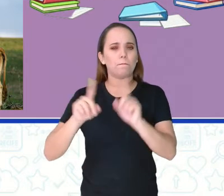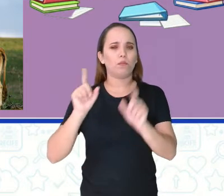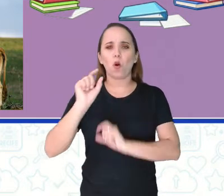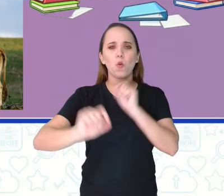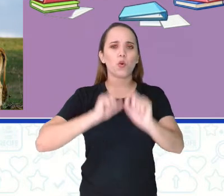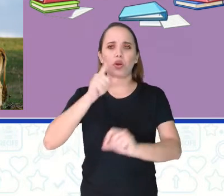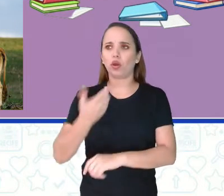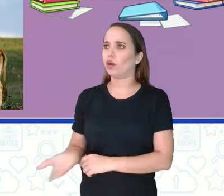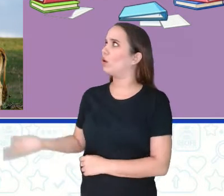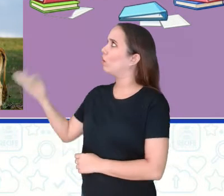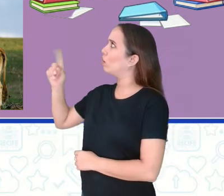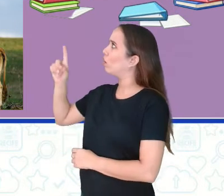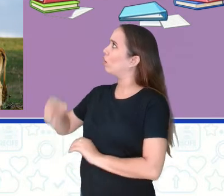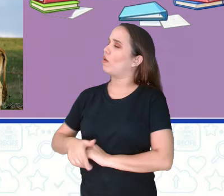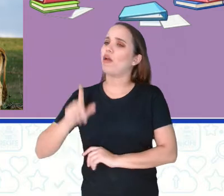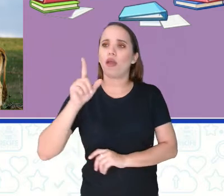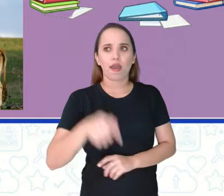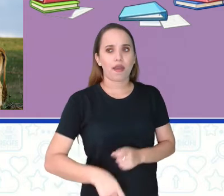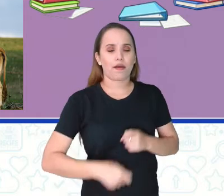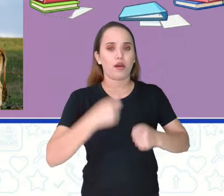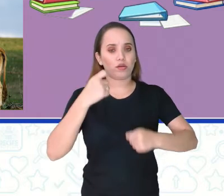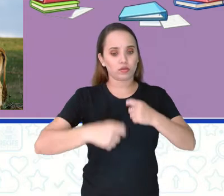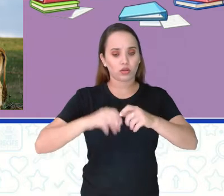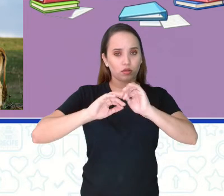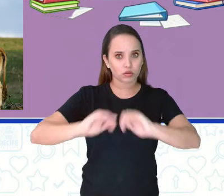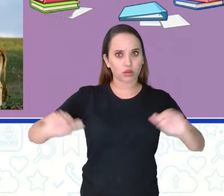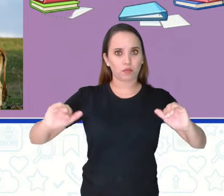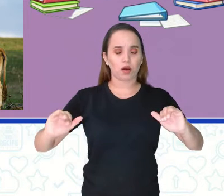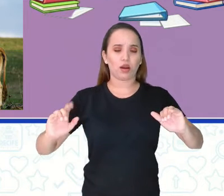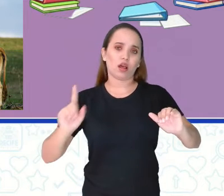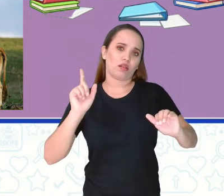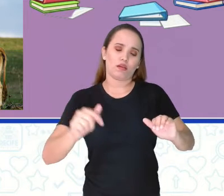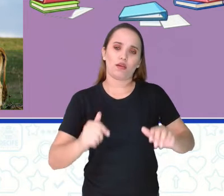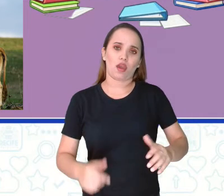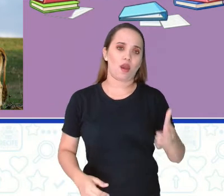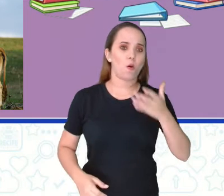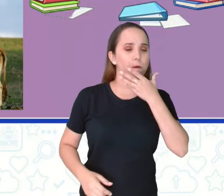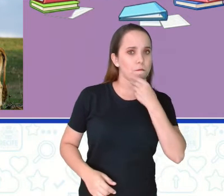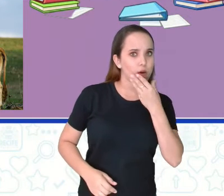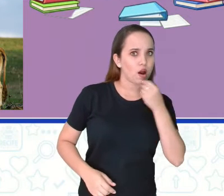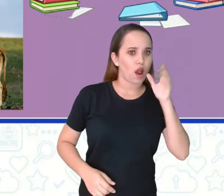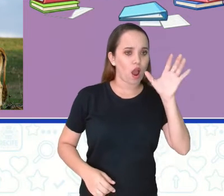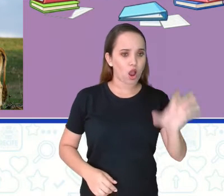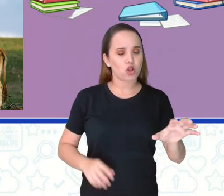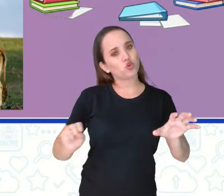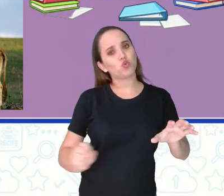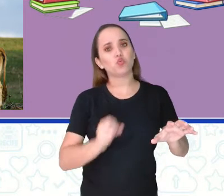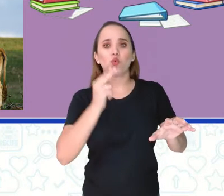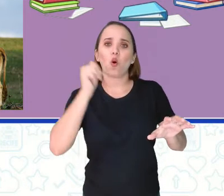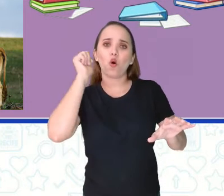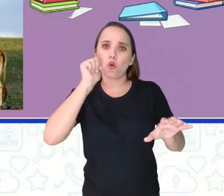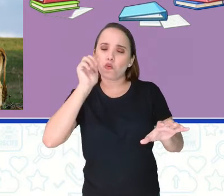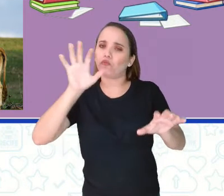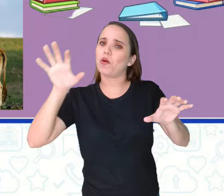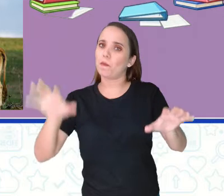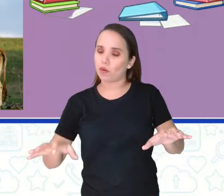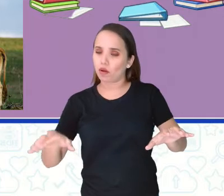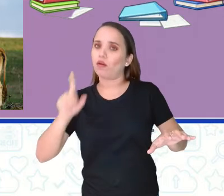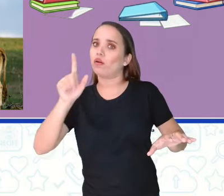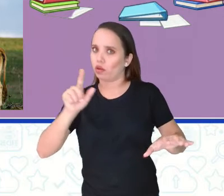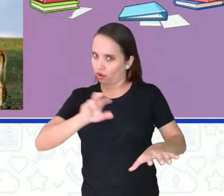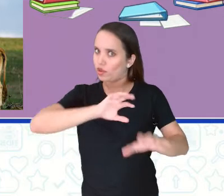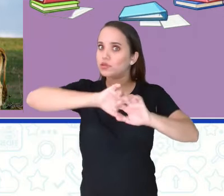separados, conforme o gênero, ou macho ou fêmea, aquele que a gente identifica realmente, né? Os sexos são